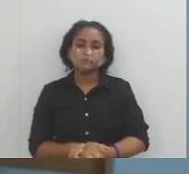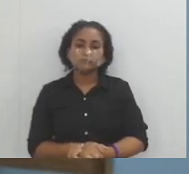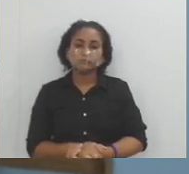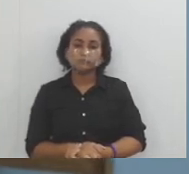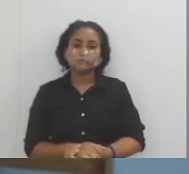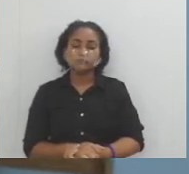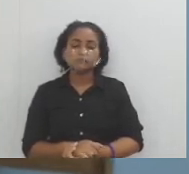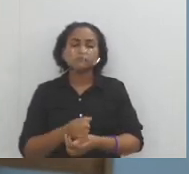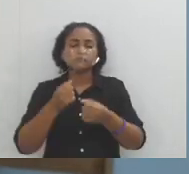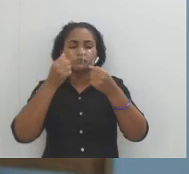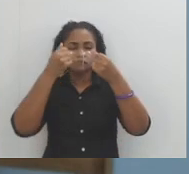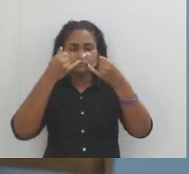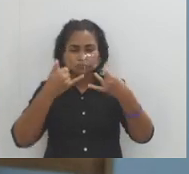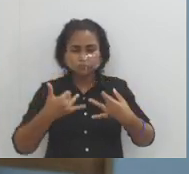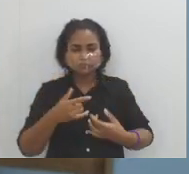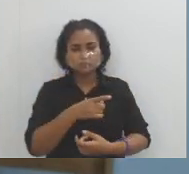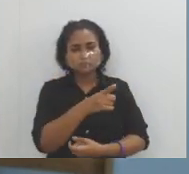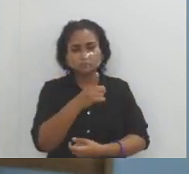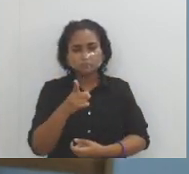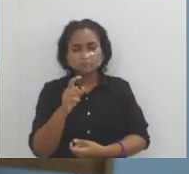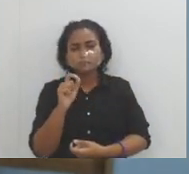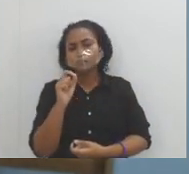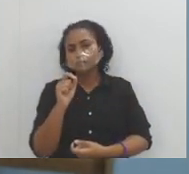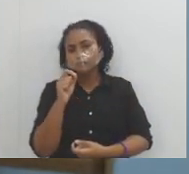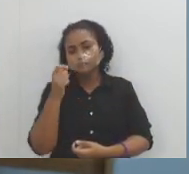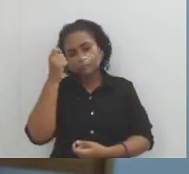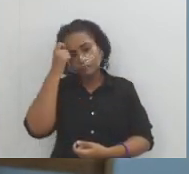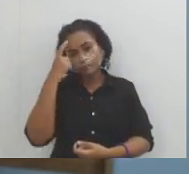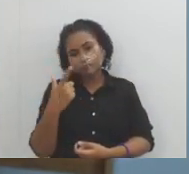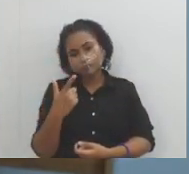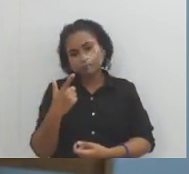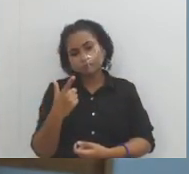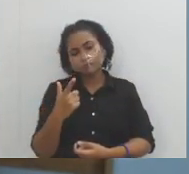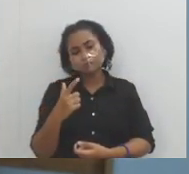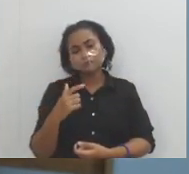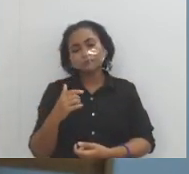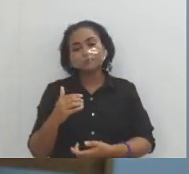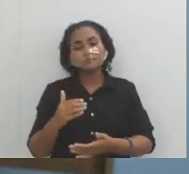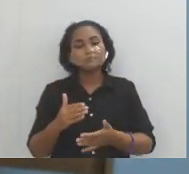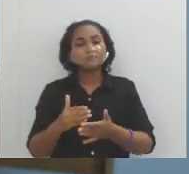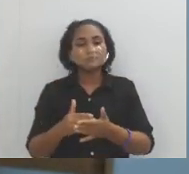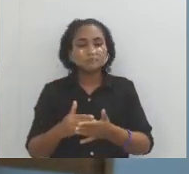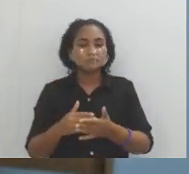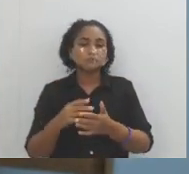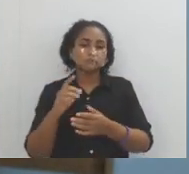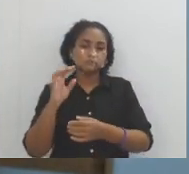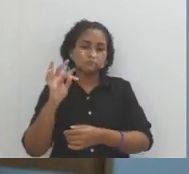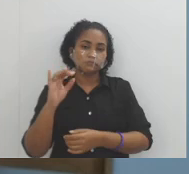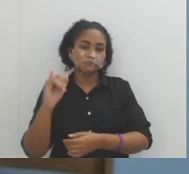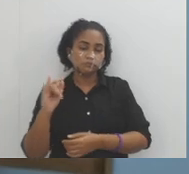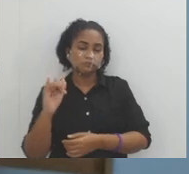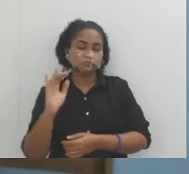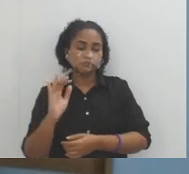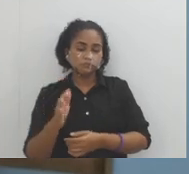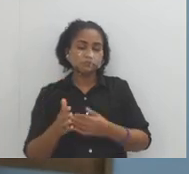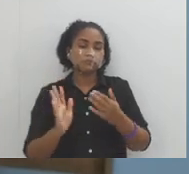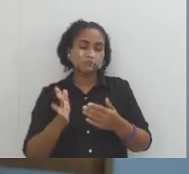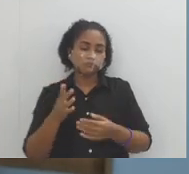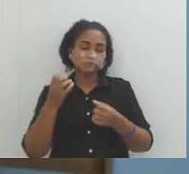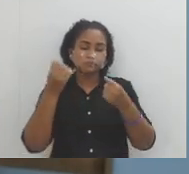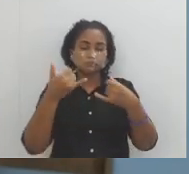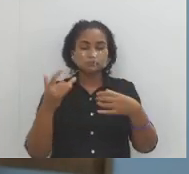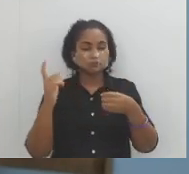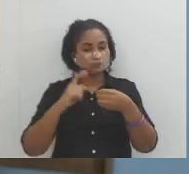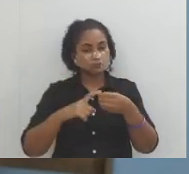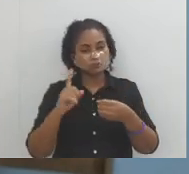E aí eu expliquei a você essa ideia, né, de intransitivo e transitivo na aula anterior, tá certo? Não vou